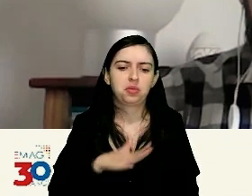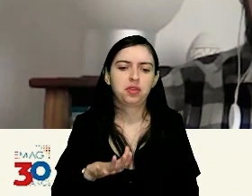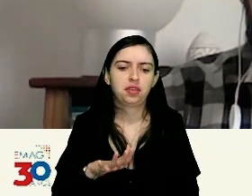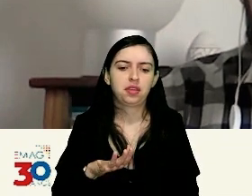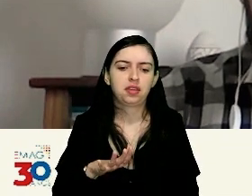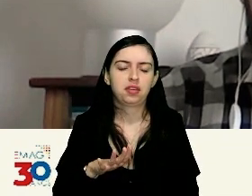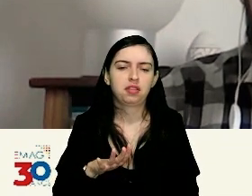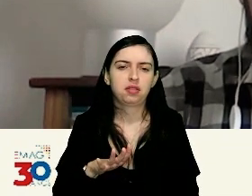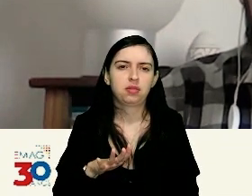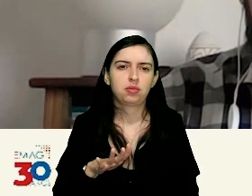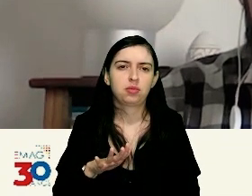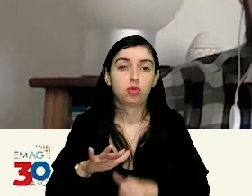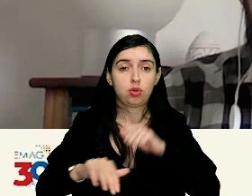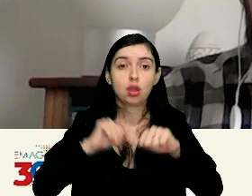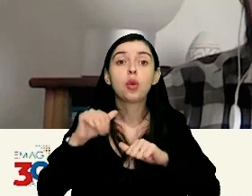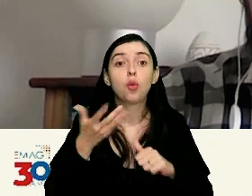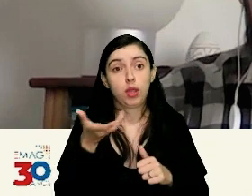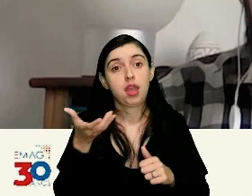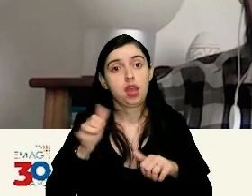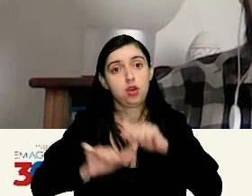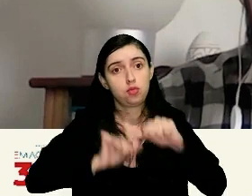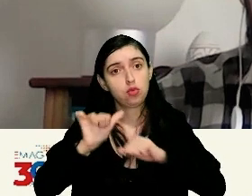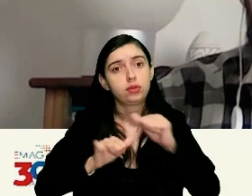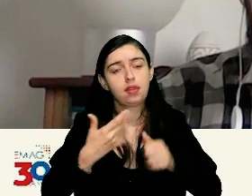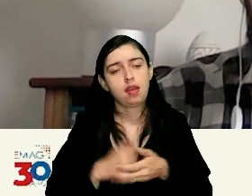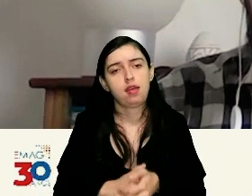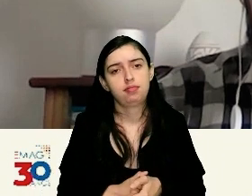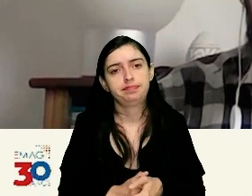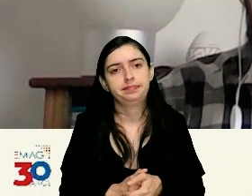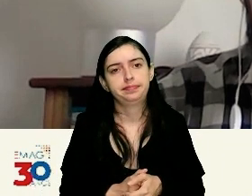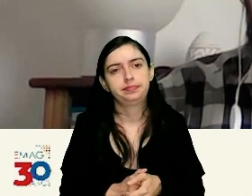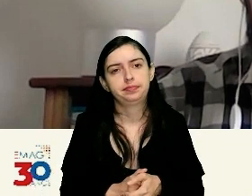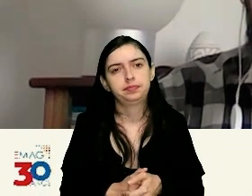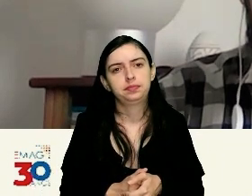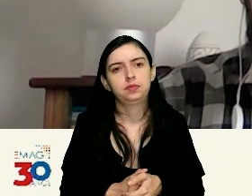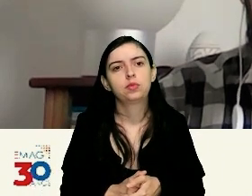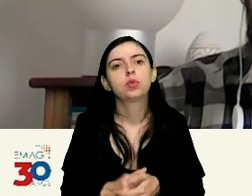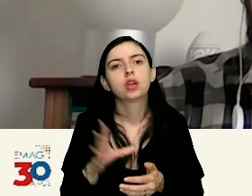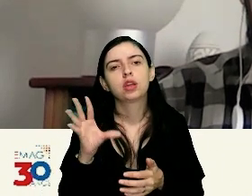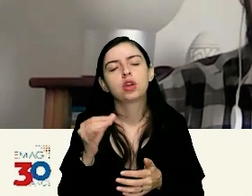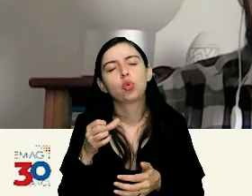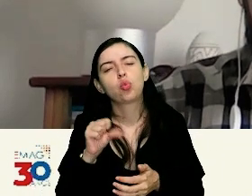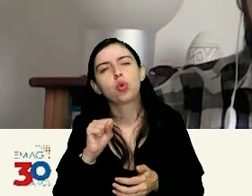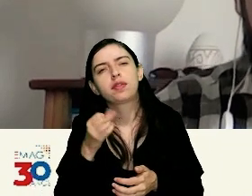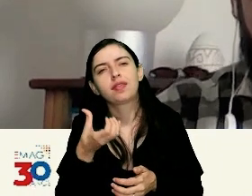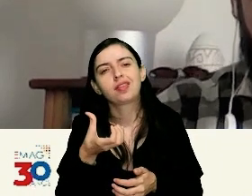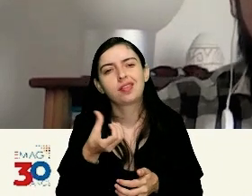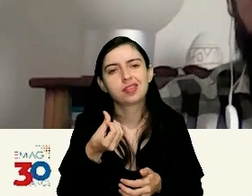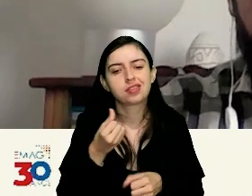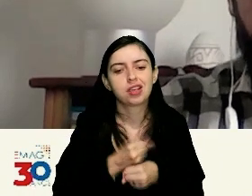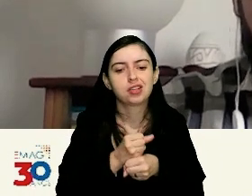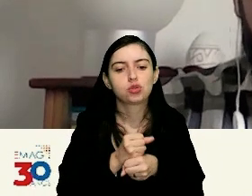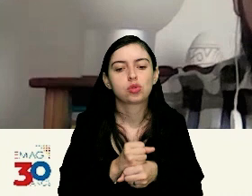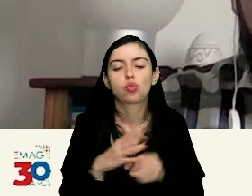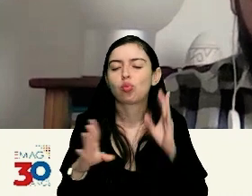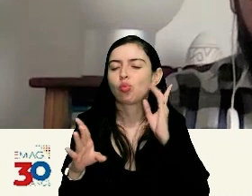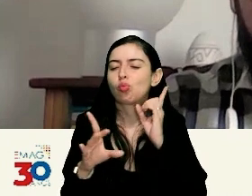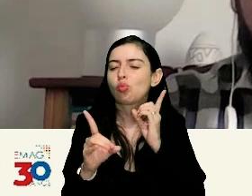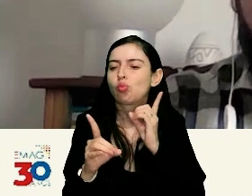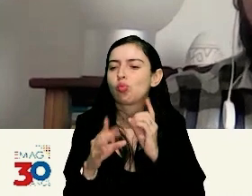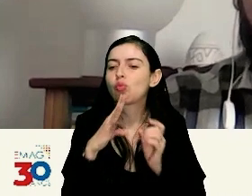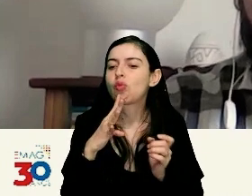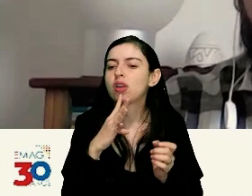alterar esse rumo aí, né? Então vamos lá para 86, que foi quando eu conheci minha primeira esposa, namorava e